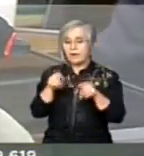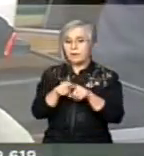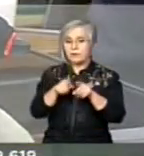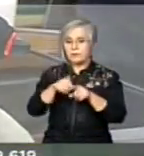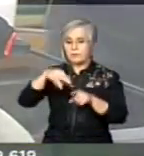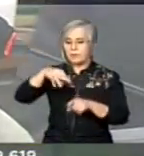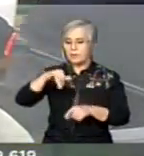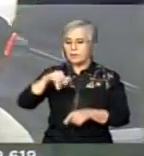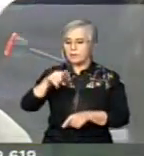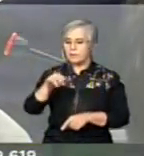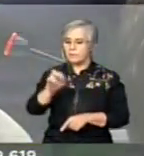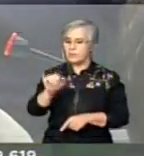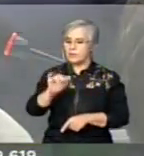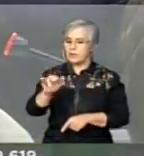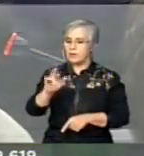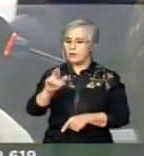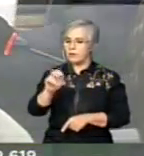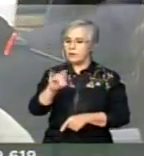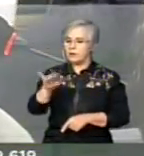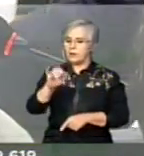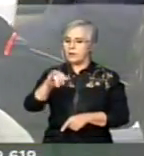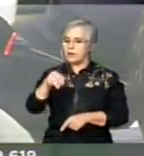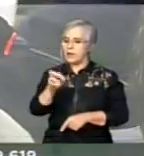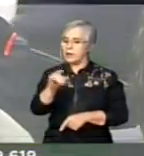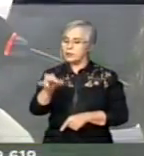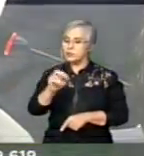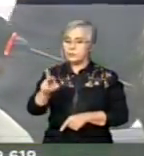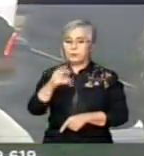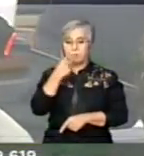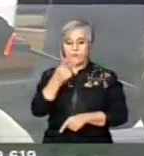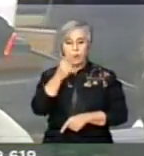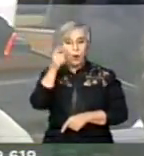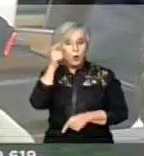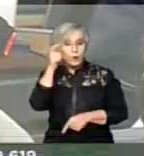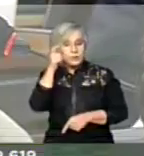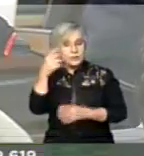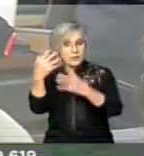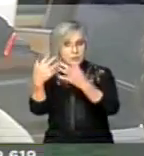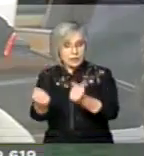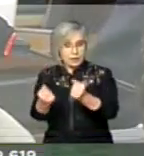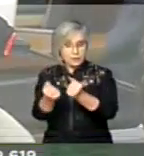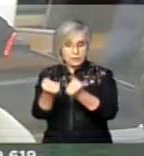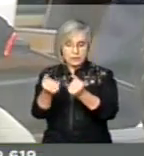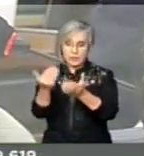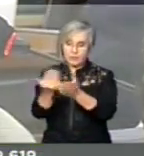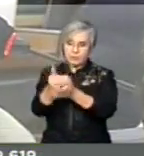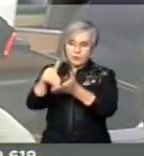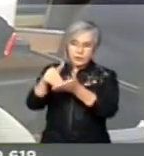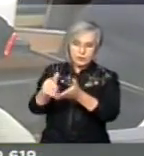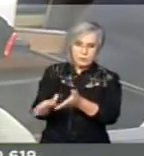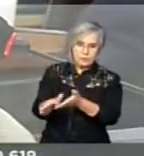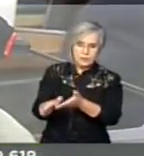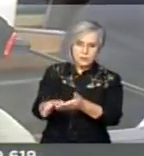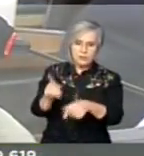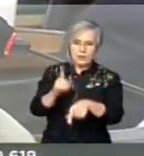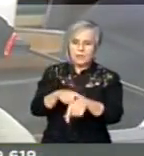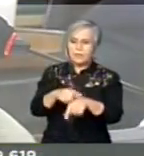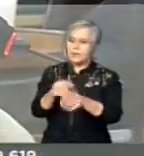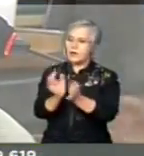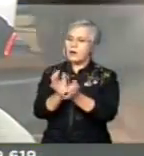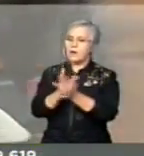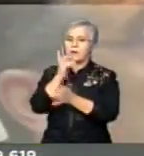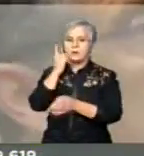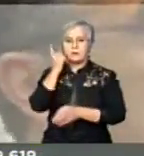foi coincidência, diz o doutor, que Cunha tenha decidido acolher o impeachment no momento em que deputados do PT,